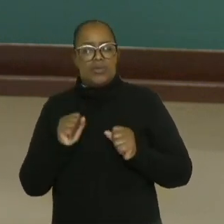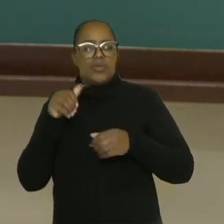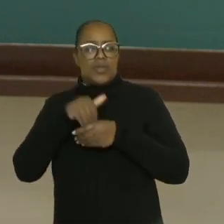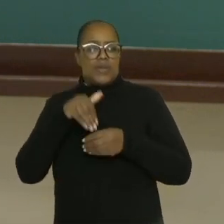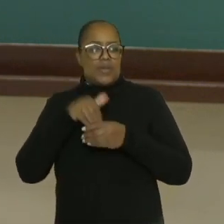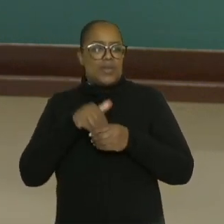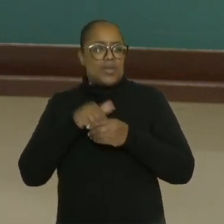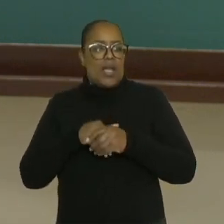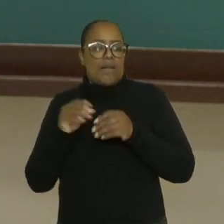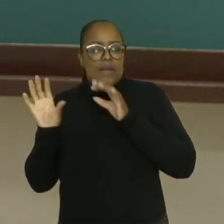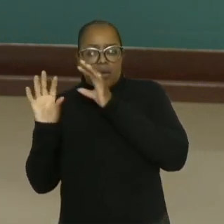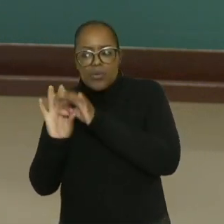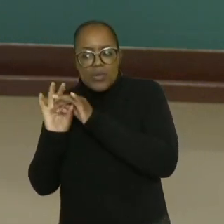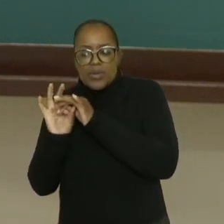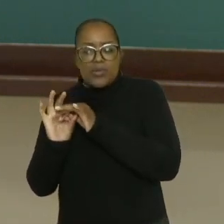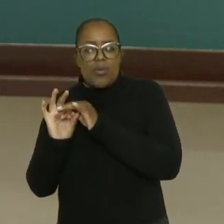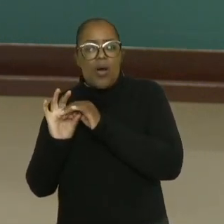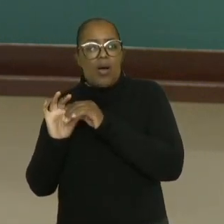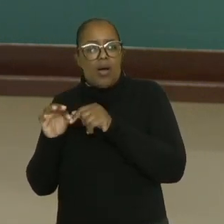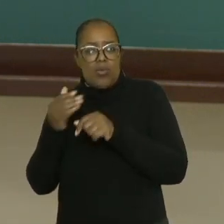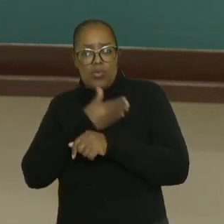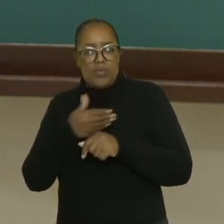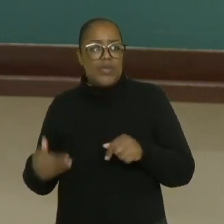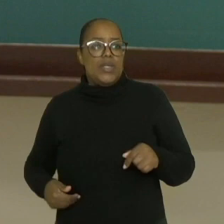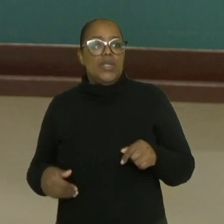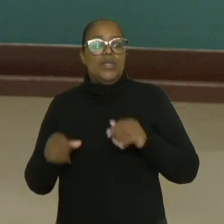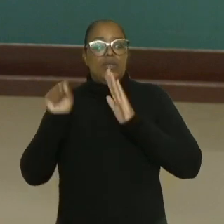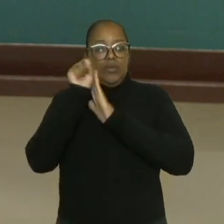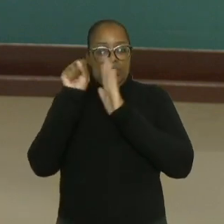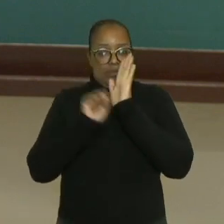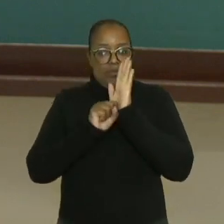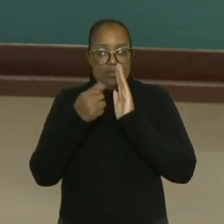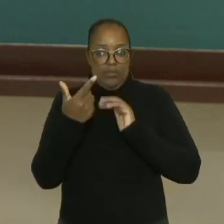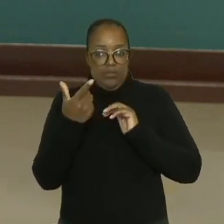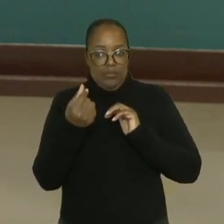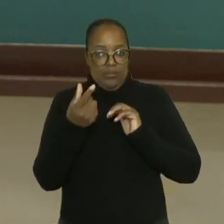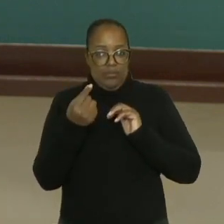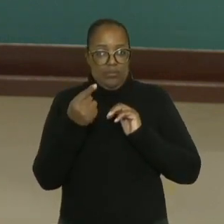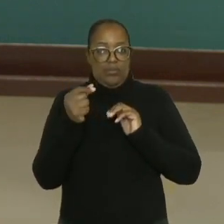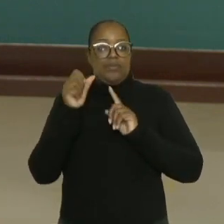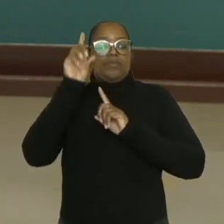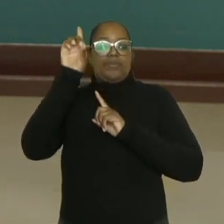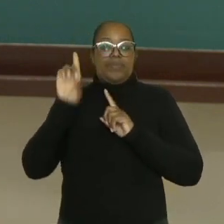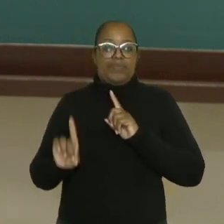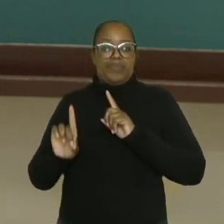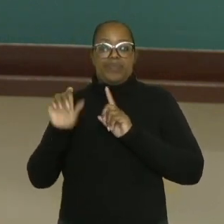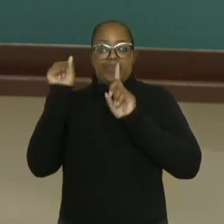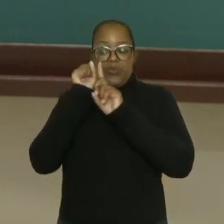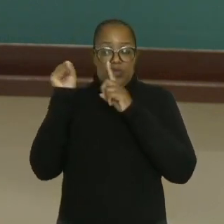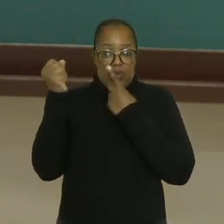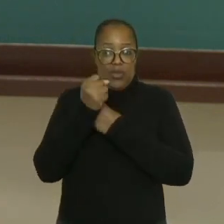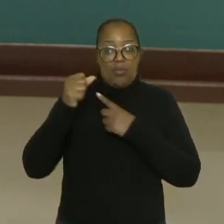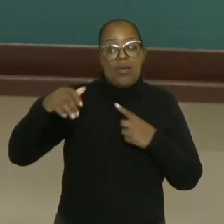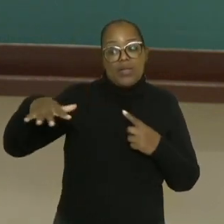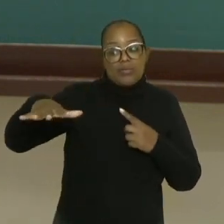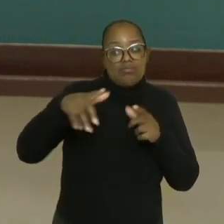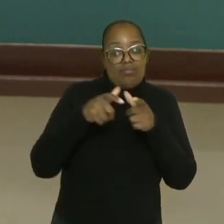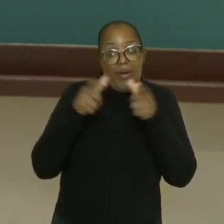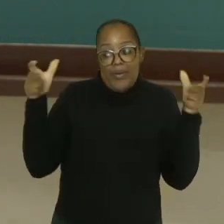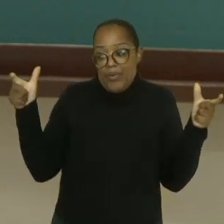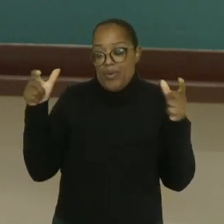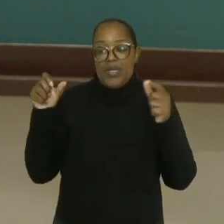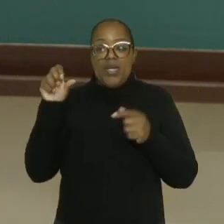associar a partidos, etc. E por fim, no século XX começam a surgir os direitos sociais, esses direitos mais amplos de todos,